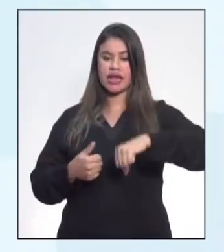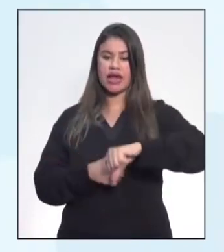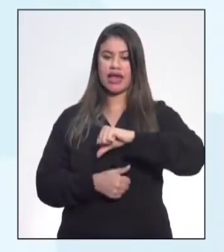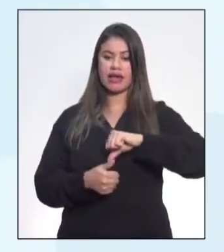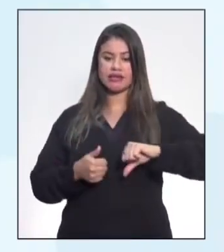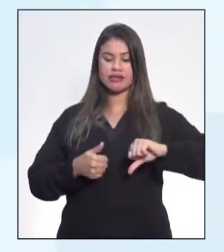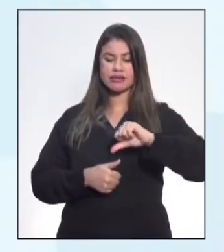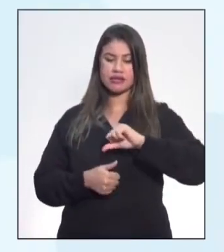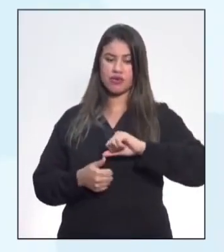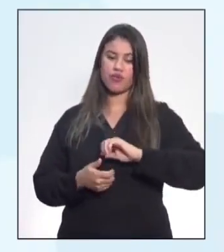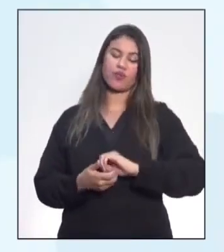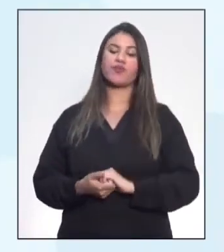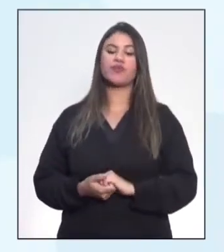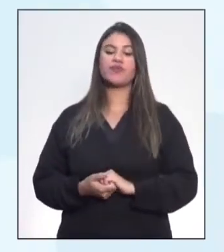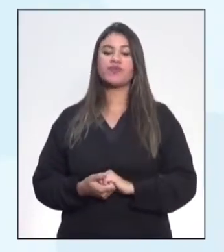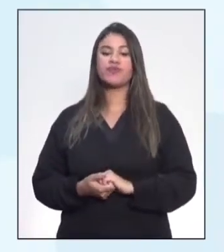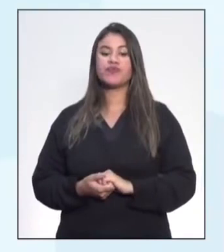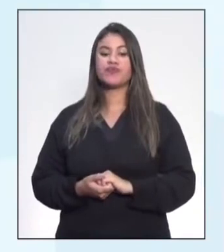tá? Então, eu tenho lá